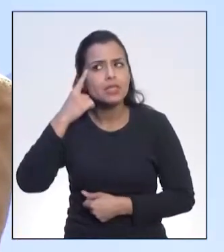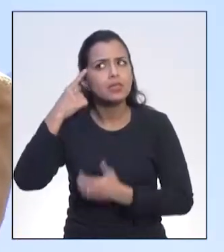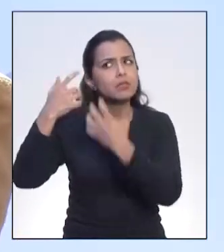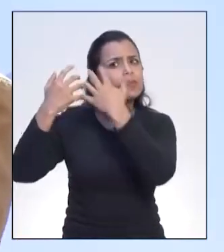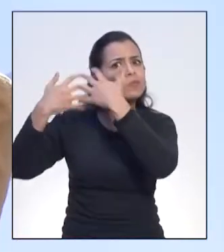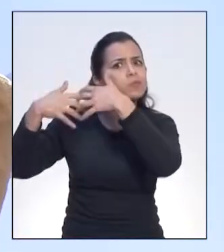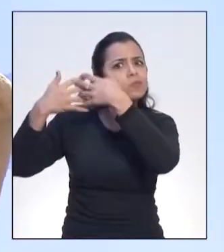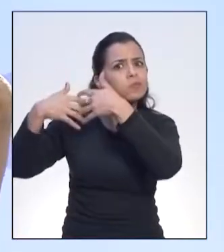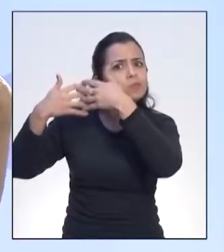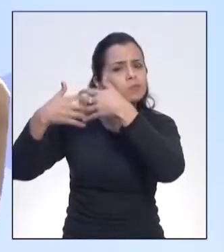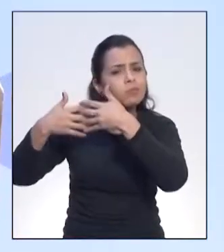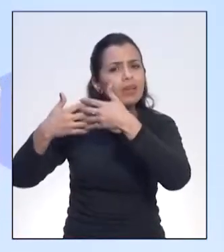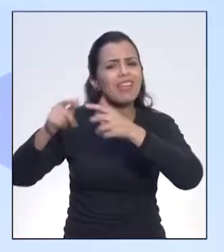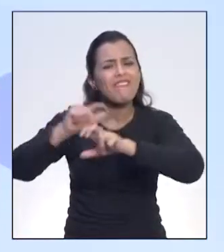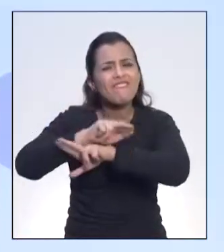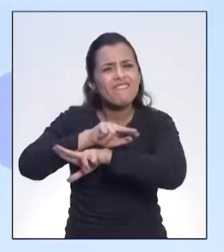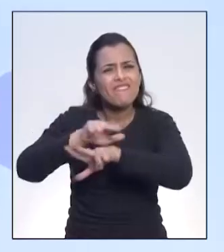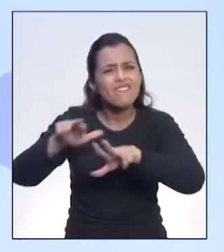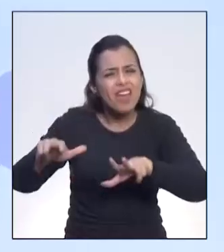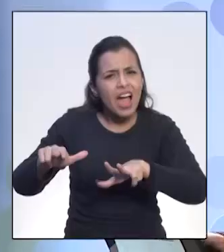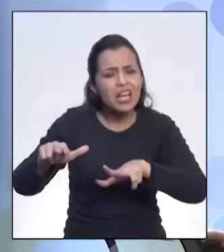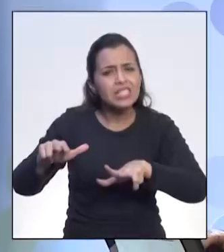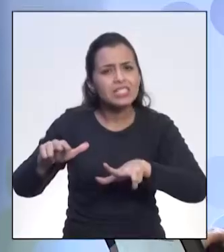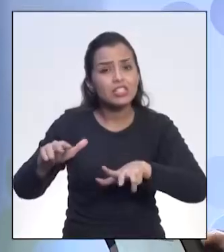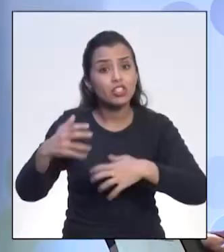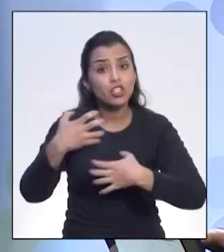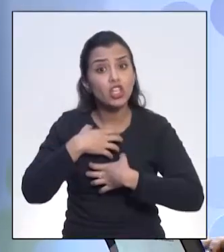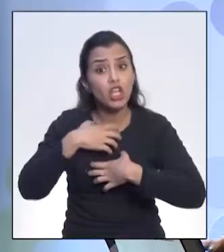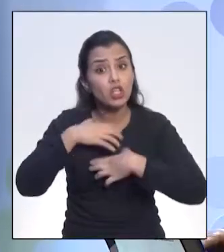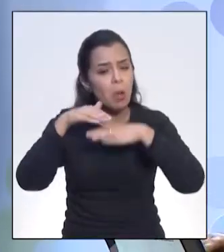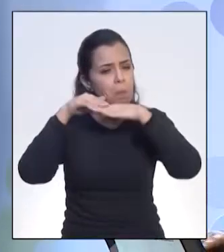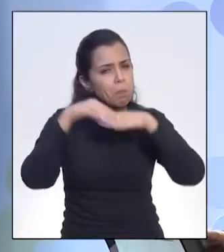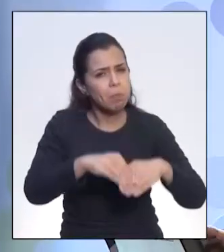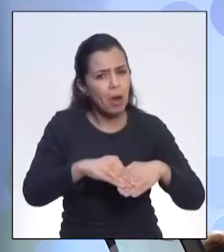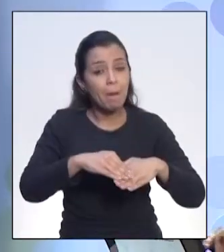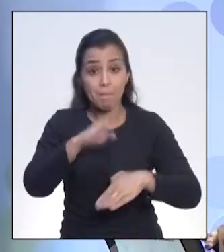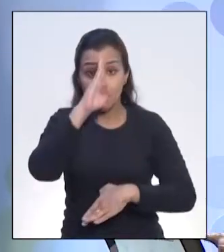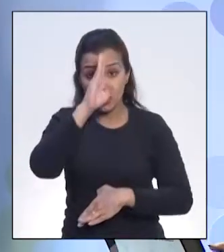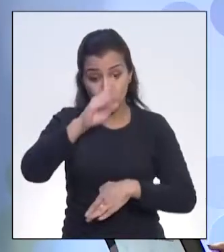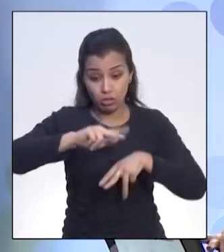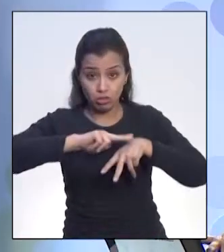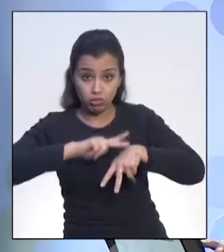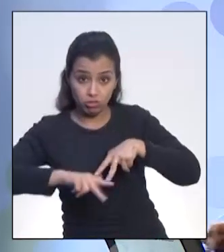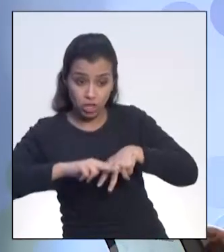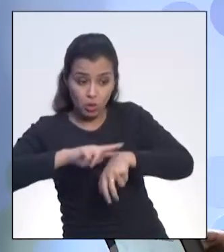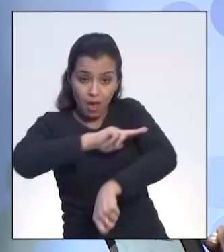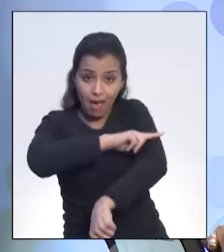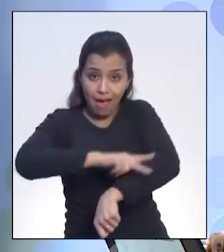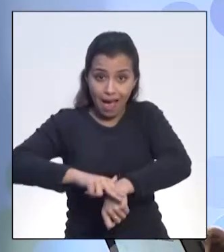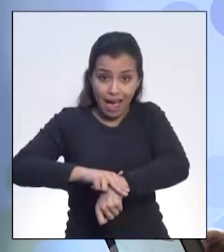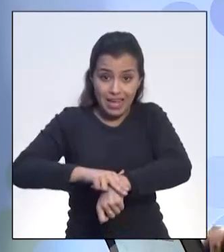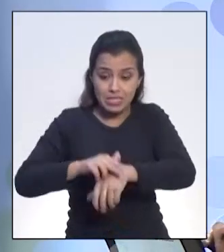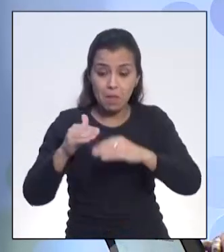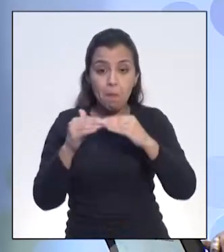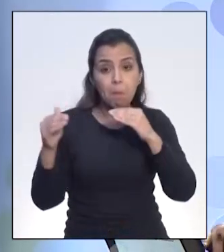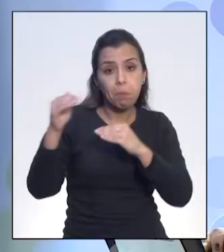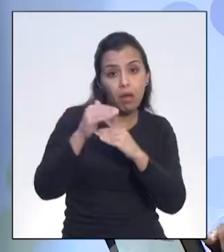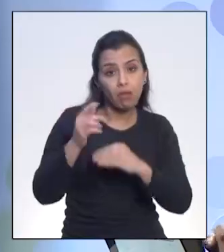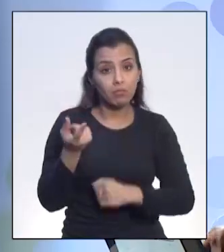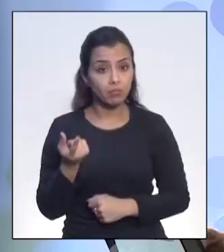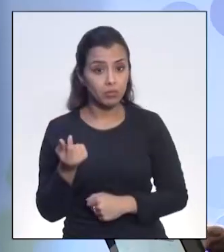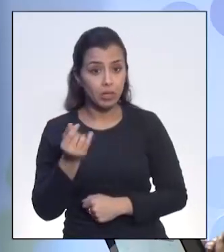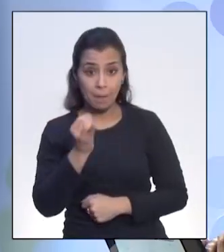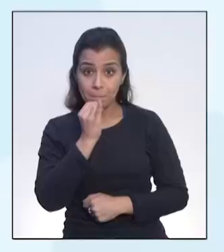múltiplos sistemas de opressão, em particular, articulando raça, gênero e classe. Por exemplo, as questões de uma